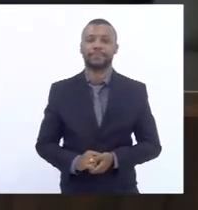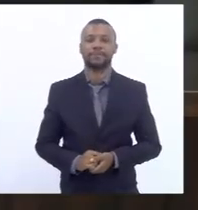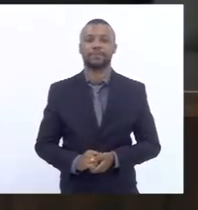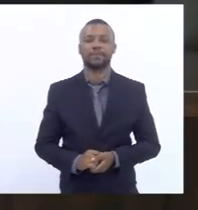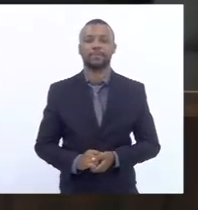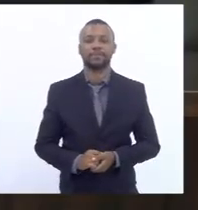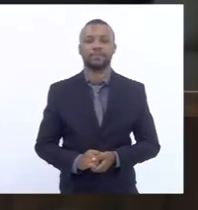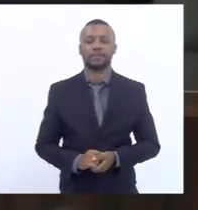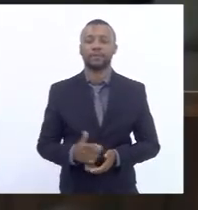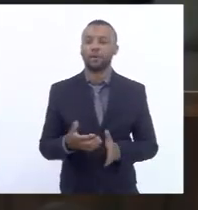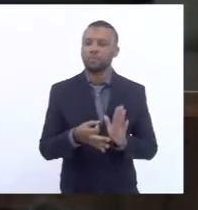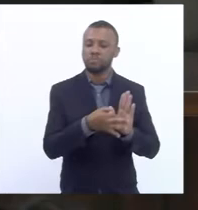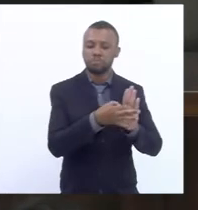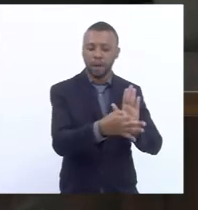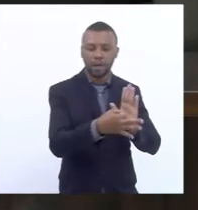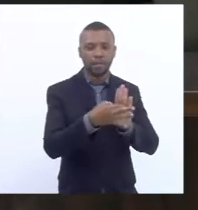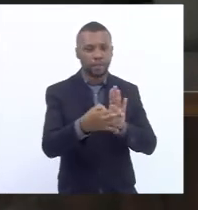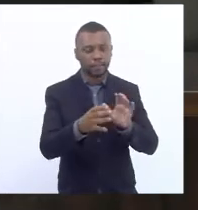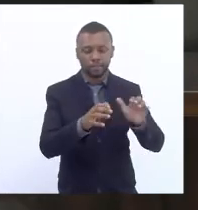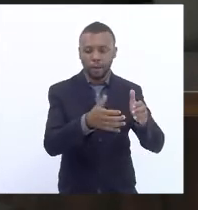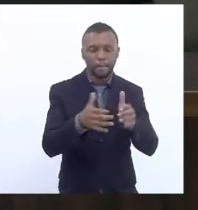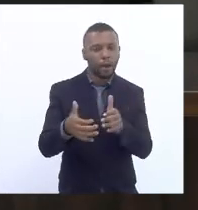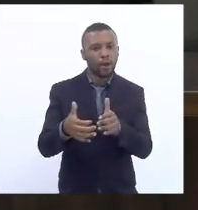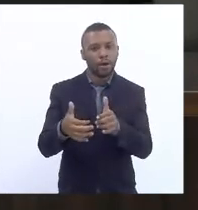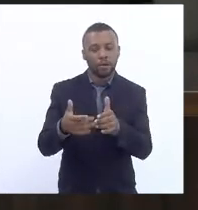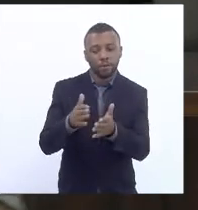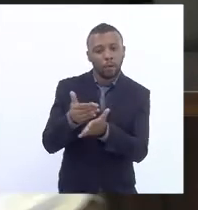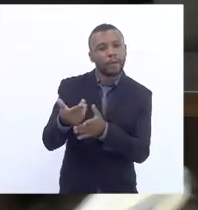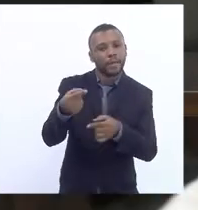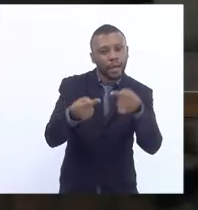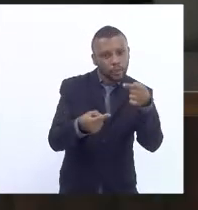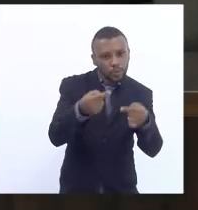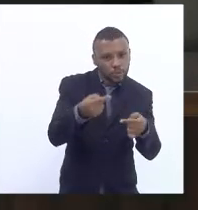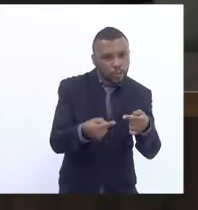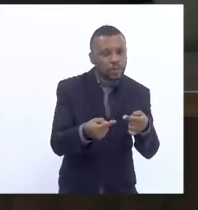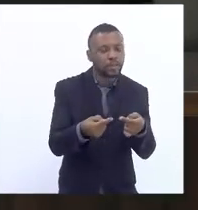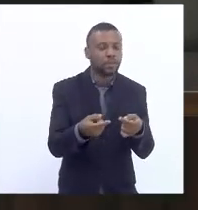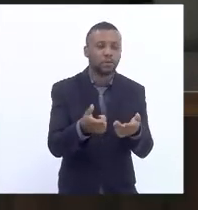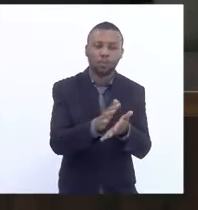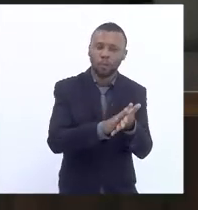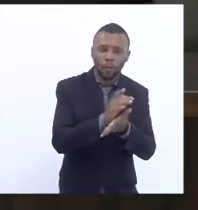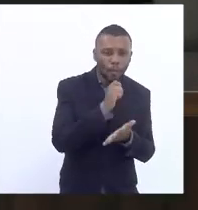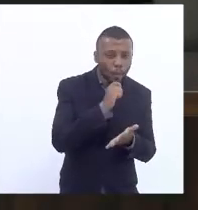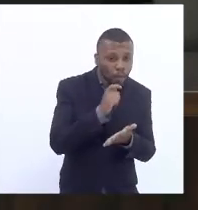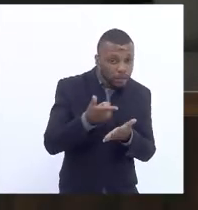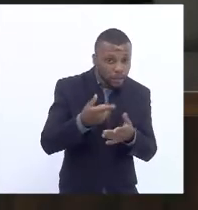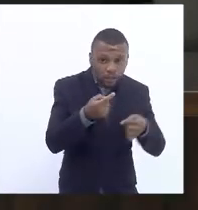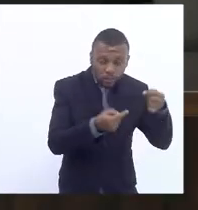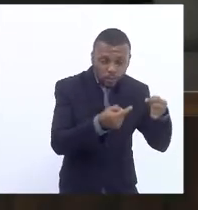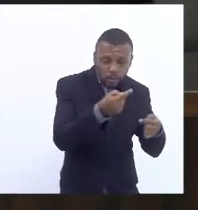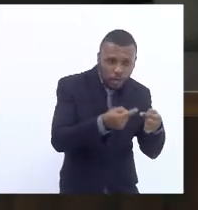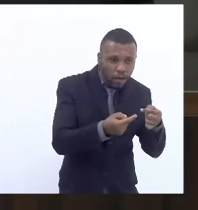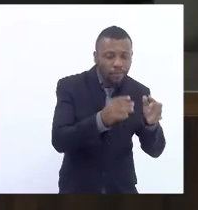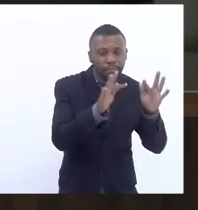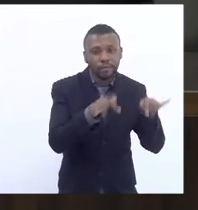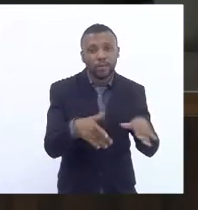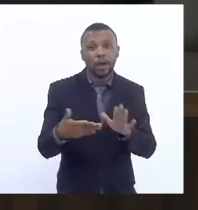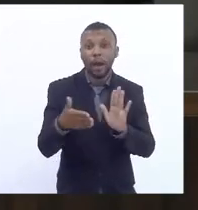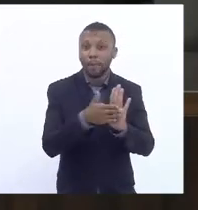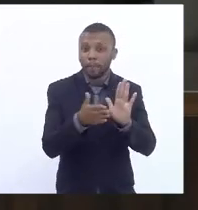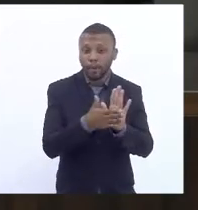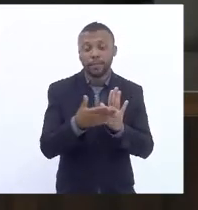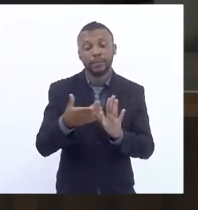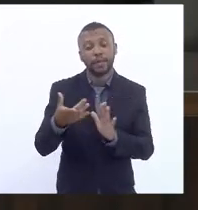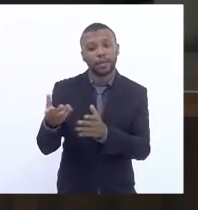Com os pareceres emitidos, em discussão, não havendo quem queira discutir, encerrada a discussão, a presente proposta recebeu